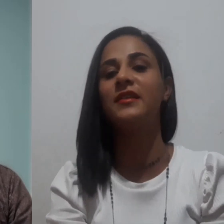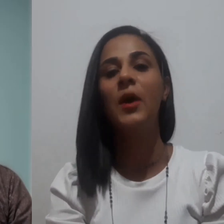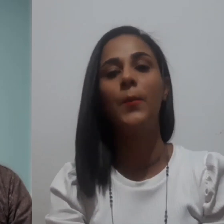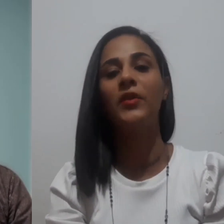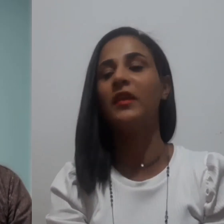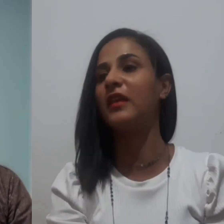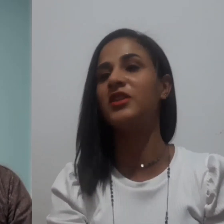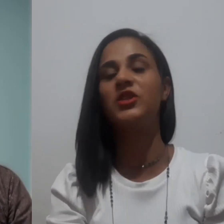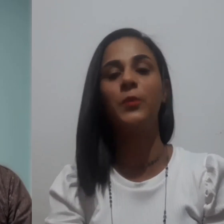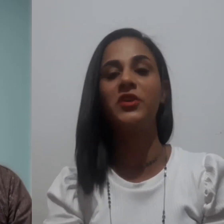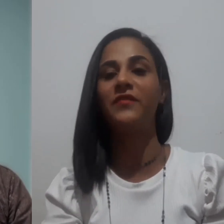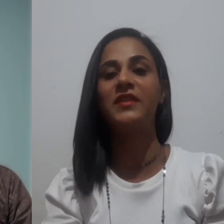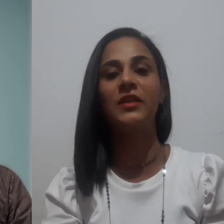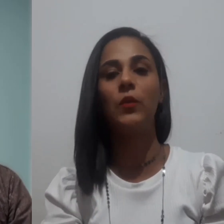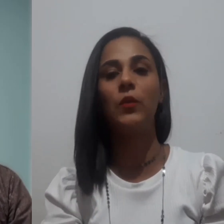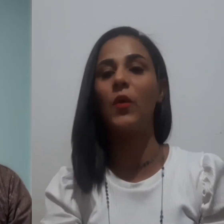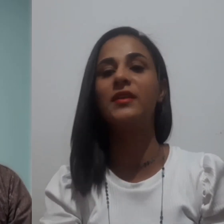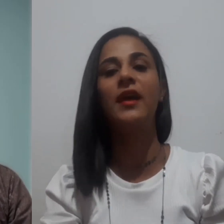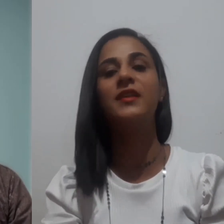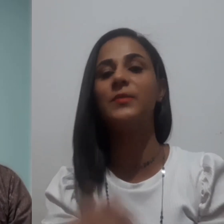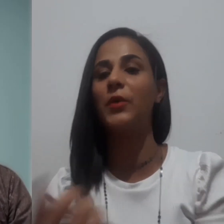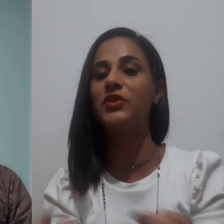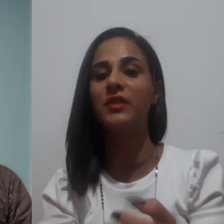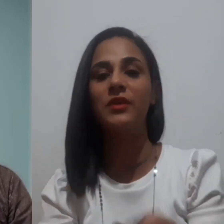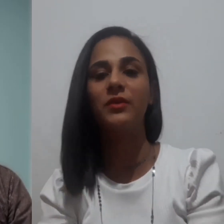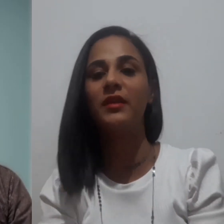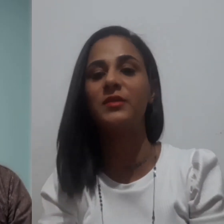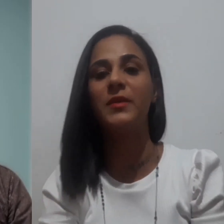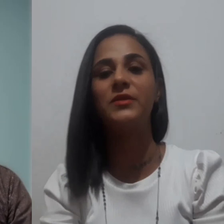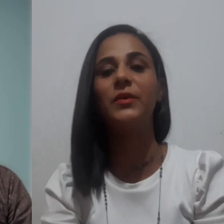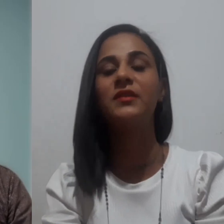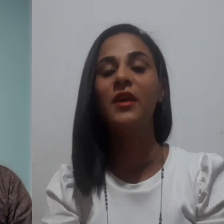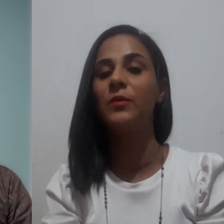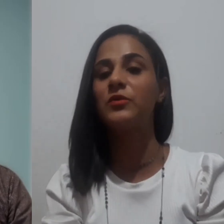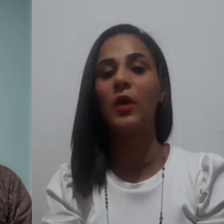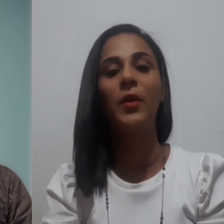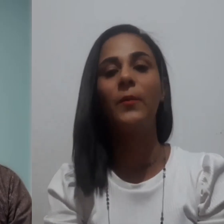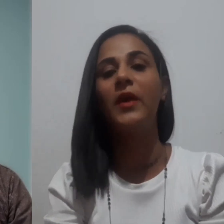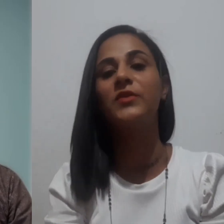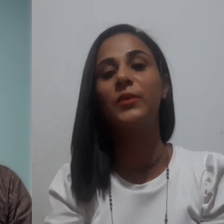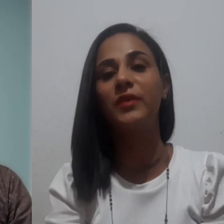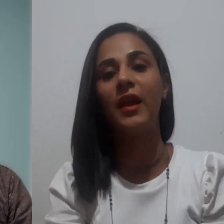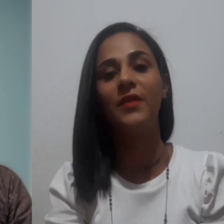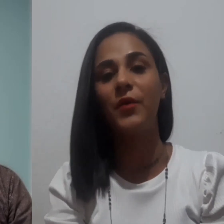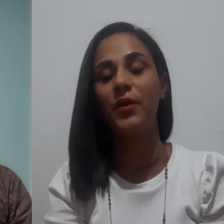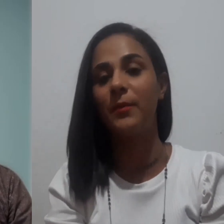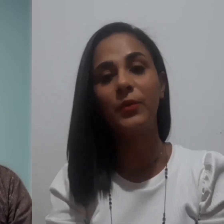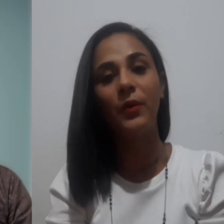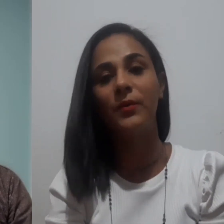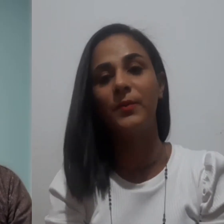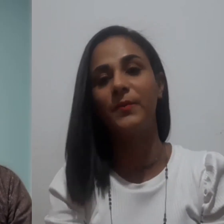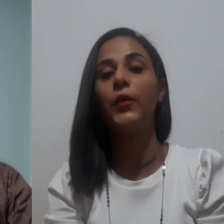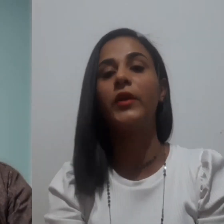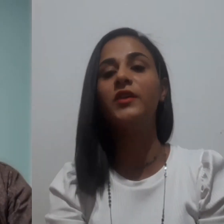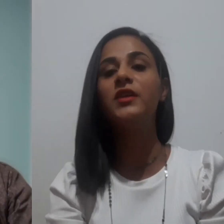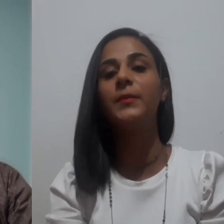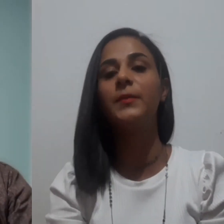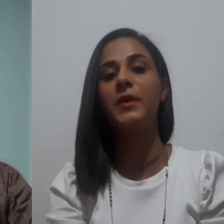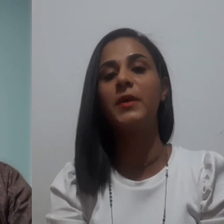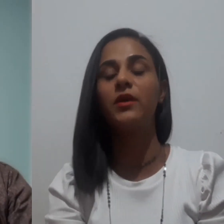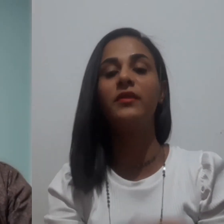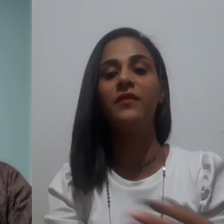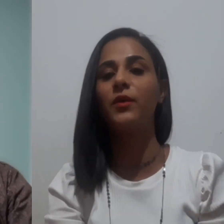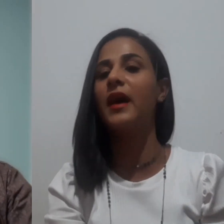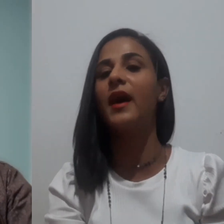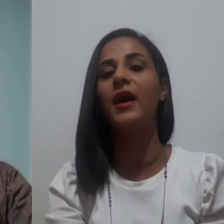casa. A gente pode estar fazendo alguma coisa em casa e pode estar ajudando as pessoas só pelo meio de um telefone. É muito bom. Porque não